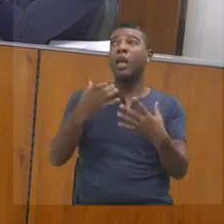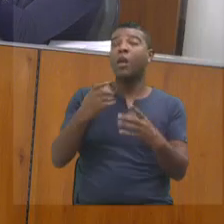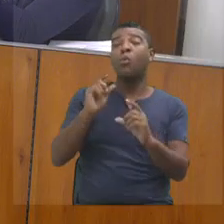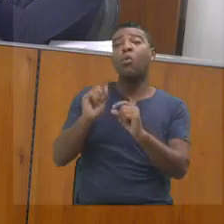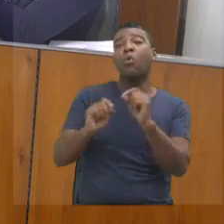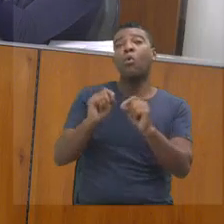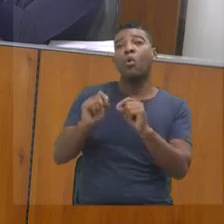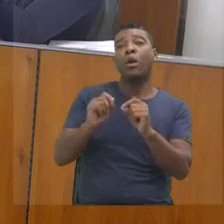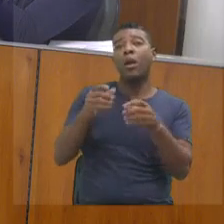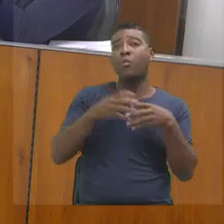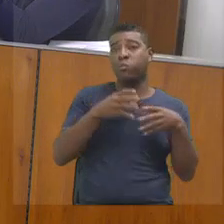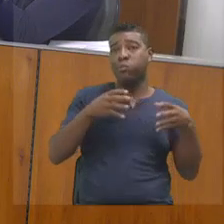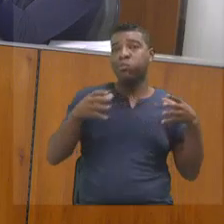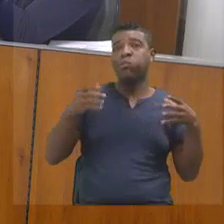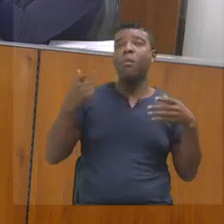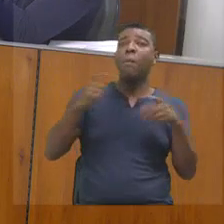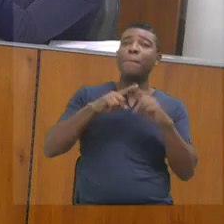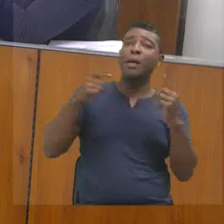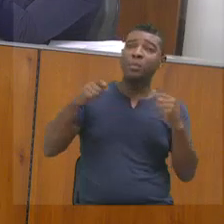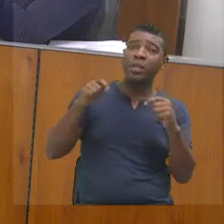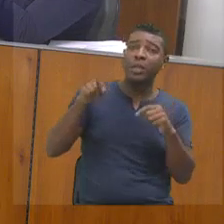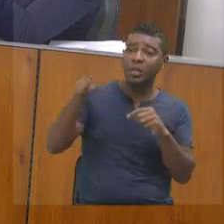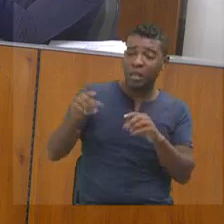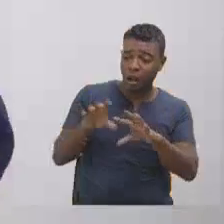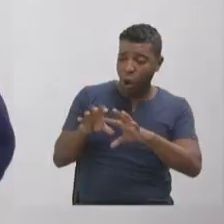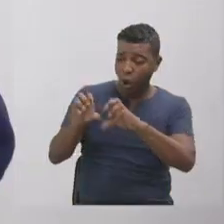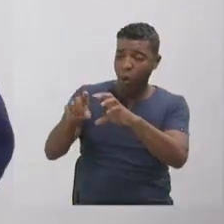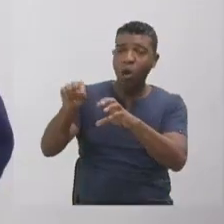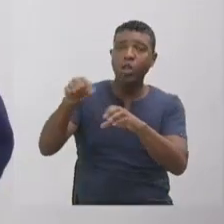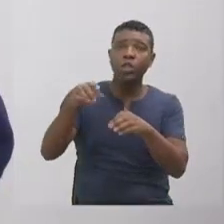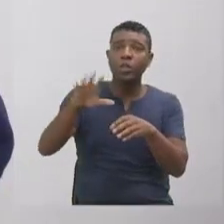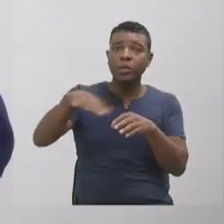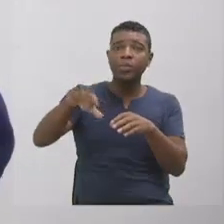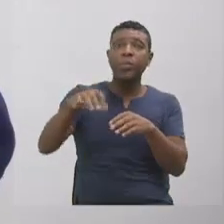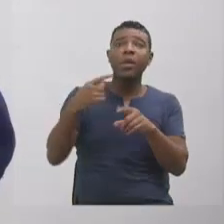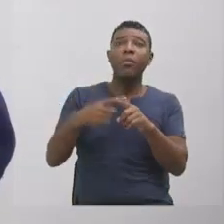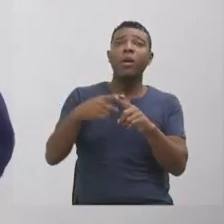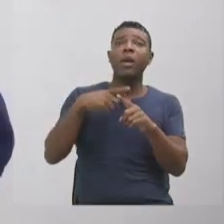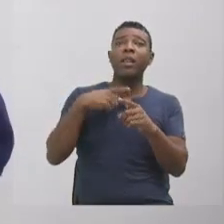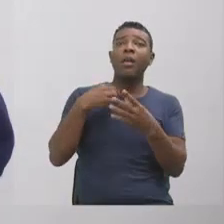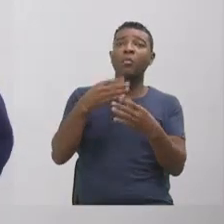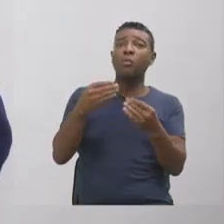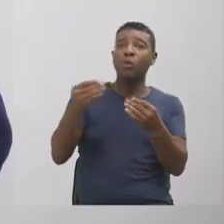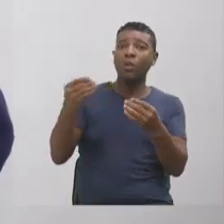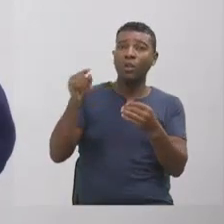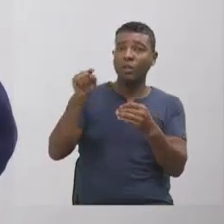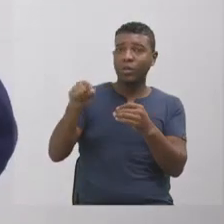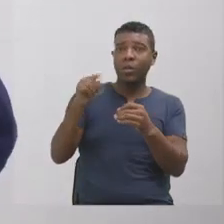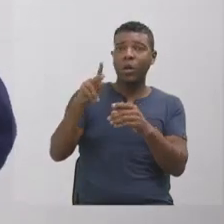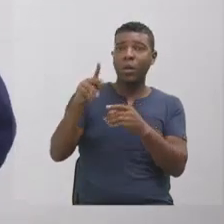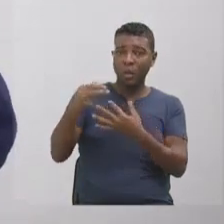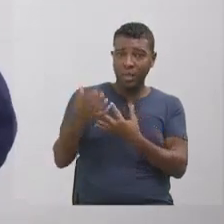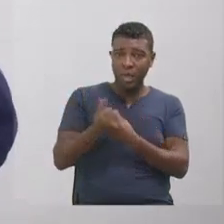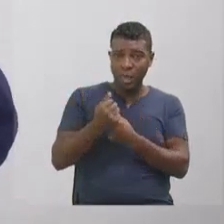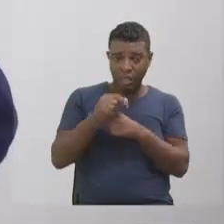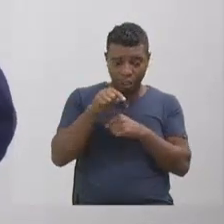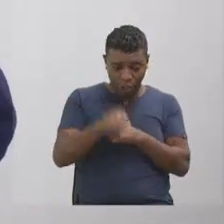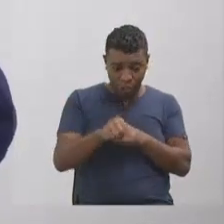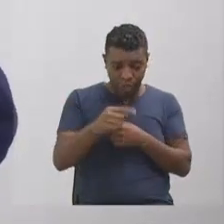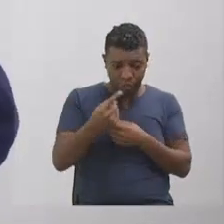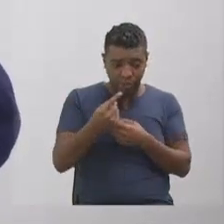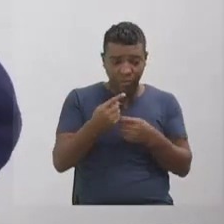ter a grandeza da Oncologia a gente vê muitos pacientes saindo do centro-oeste saindo